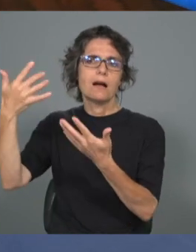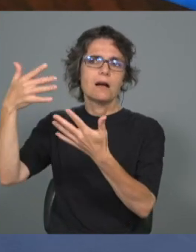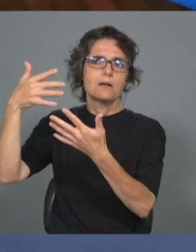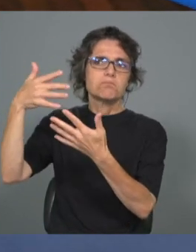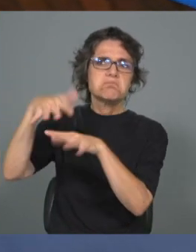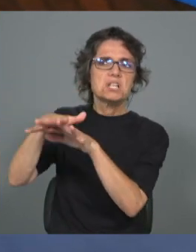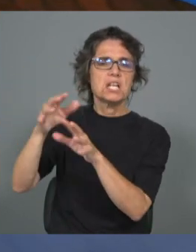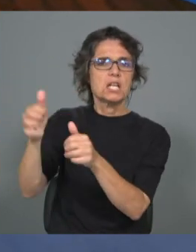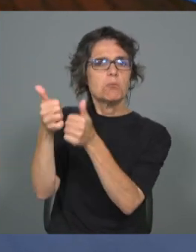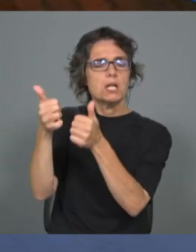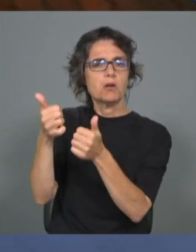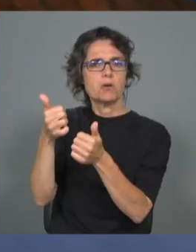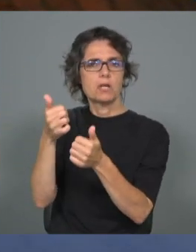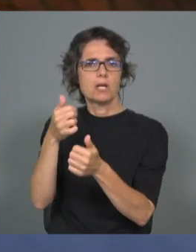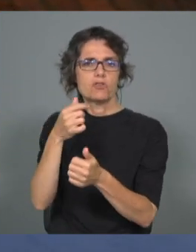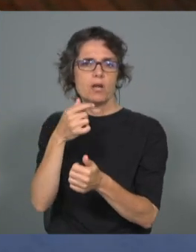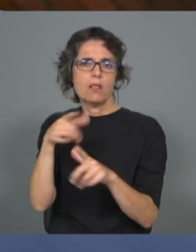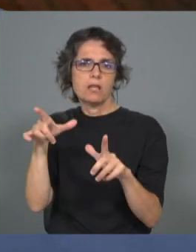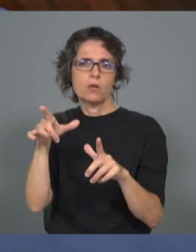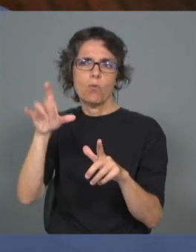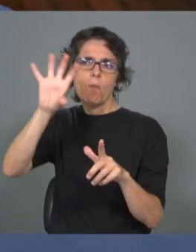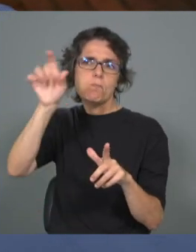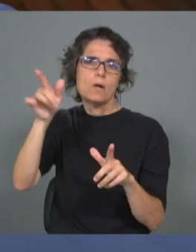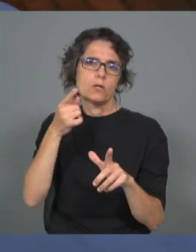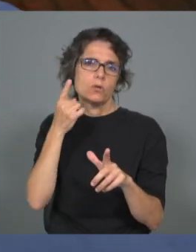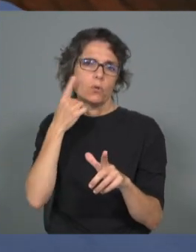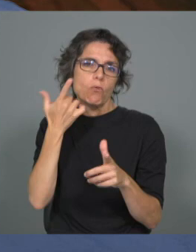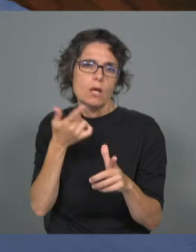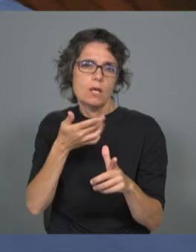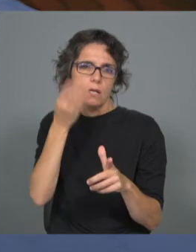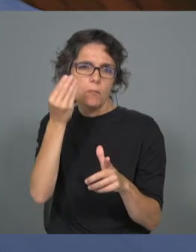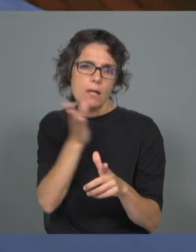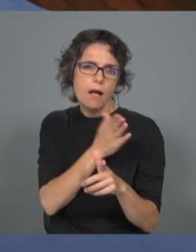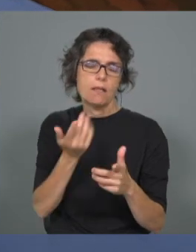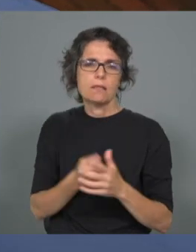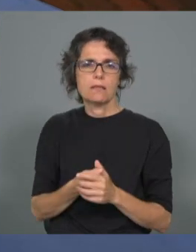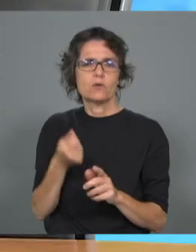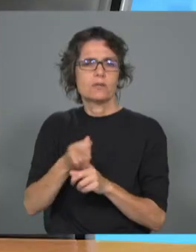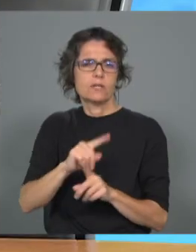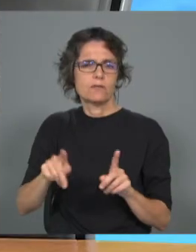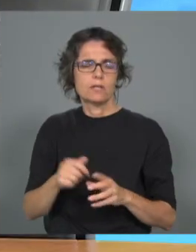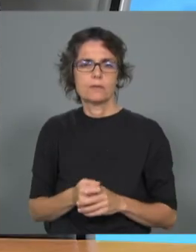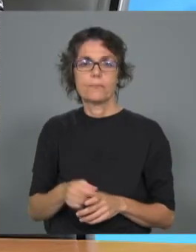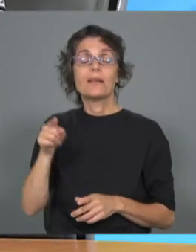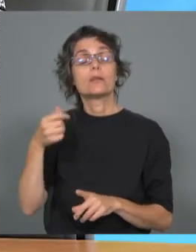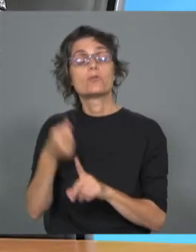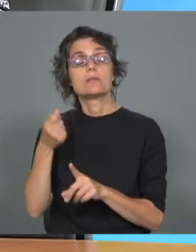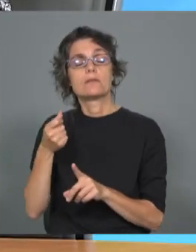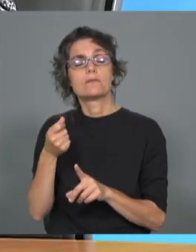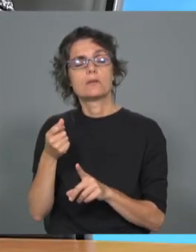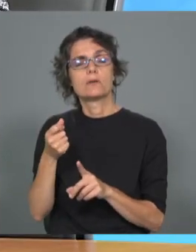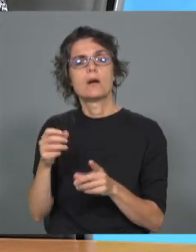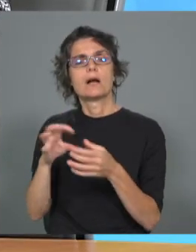dos países onde chegam e isso também às vezes dispersa-os um bocadinho, não é? Aqui o desafio é mais, se calhar, pastoral. Pois,